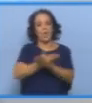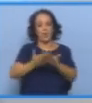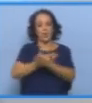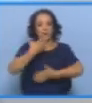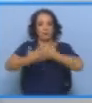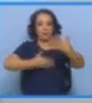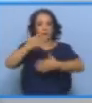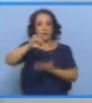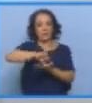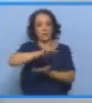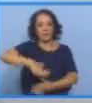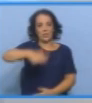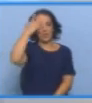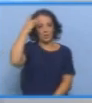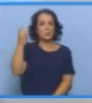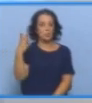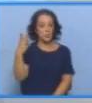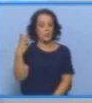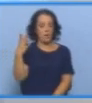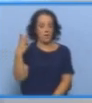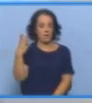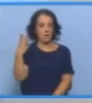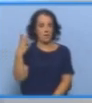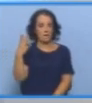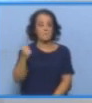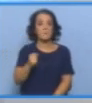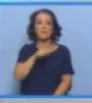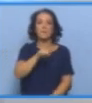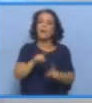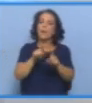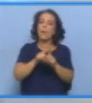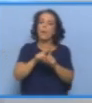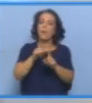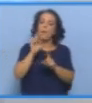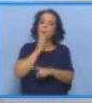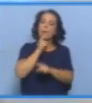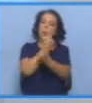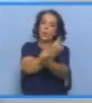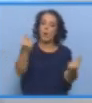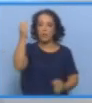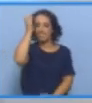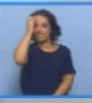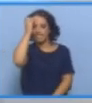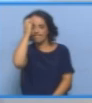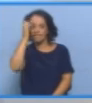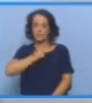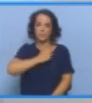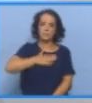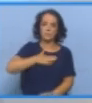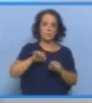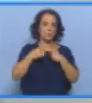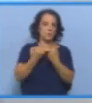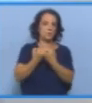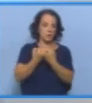de Setúbal. Portanto, contribuiu também na formação da consciência cívica e social de muitos empresários, que